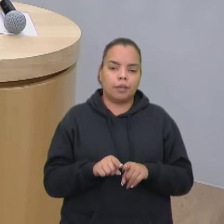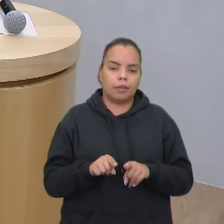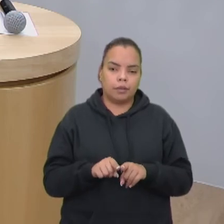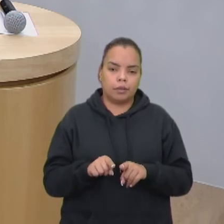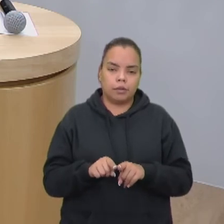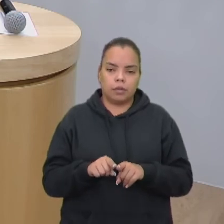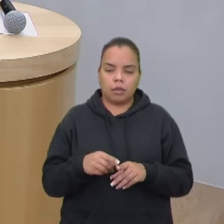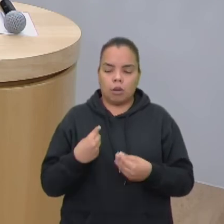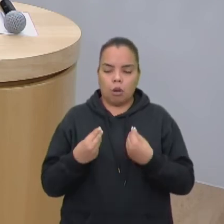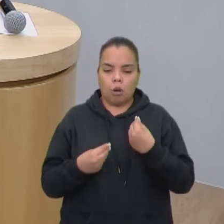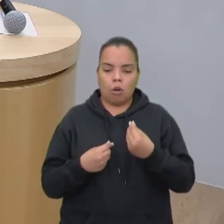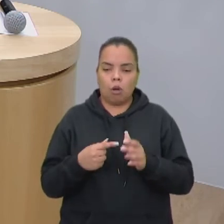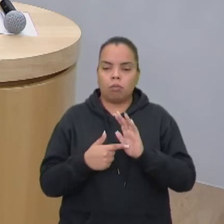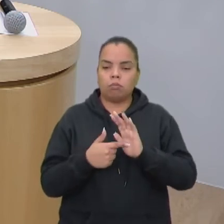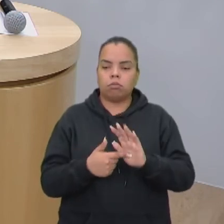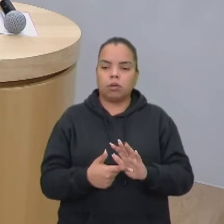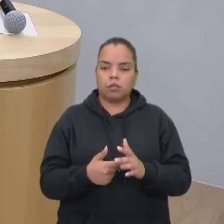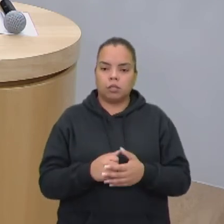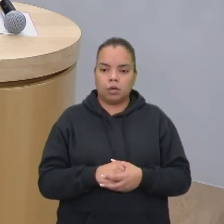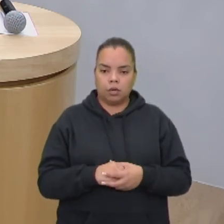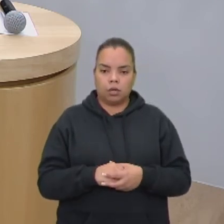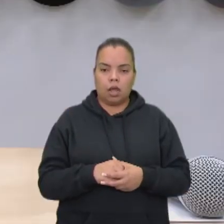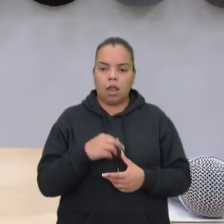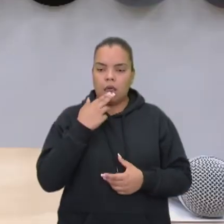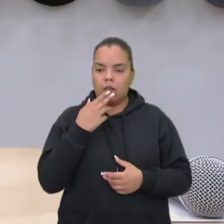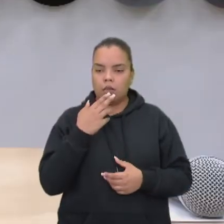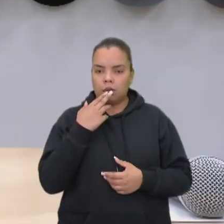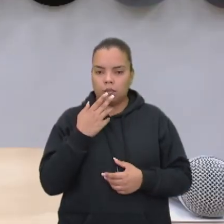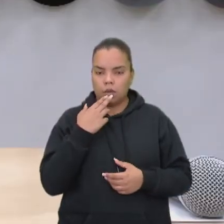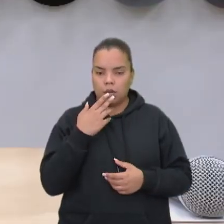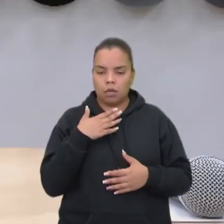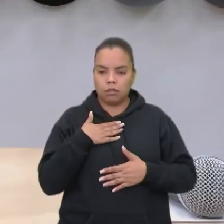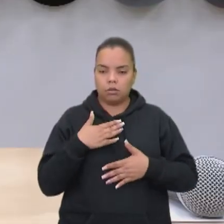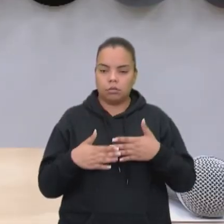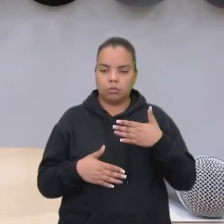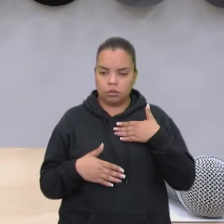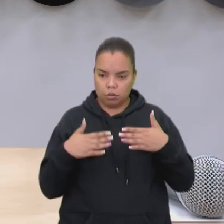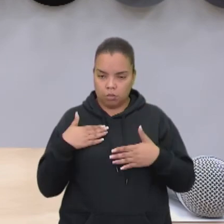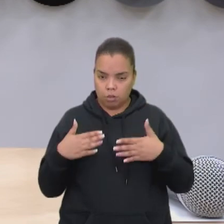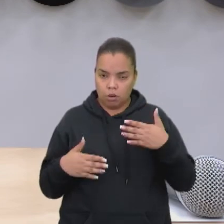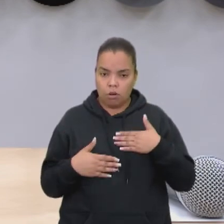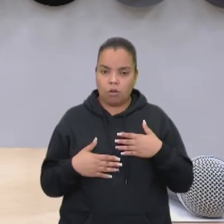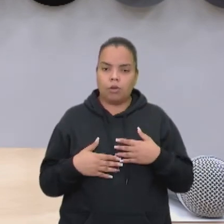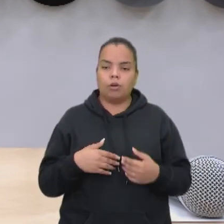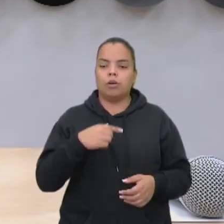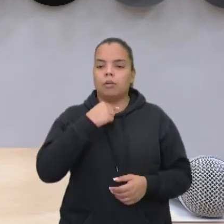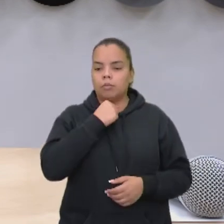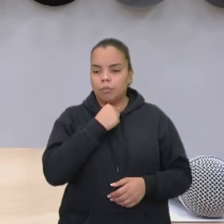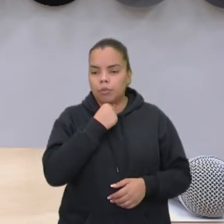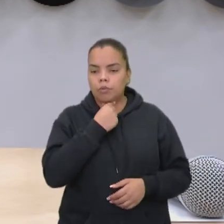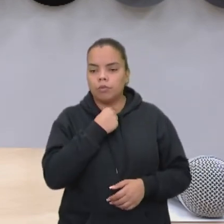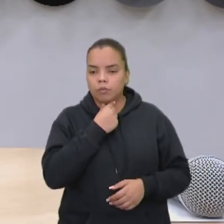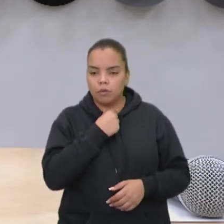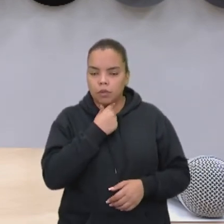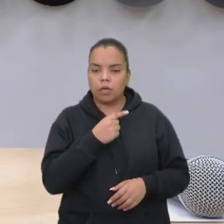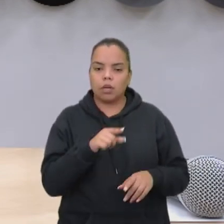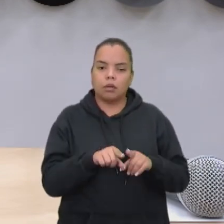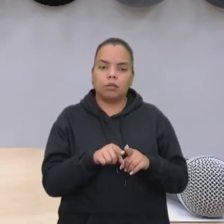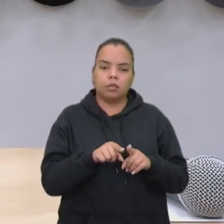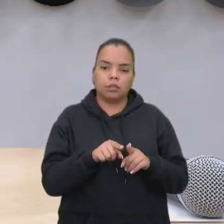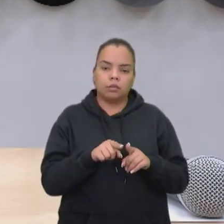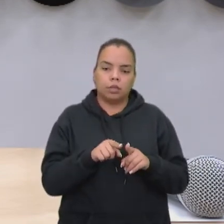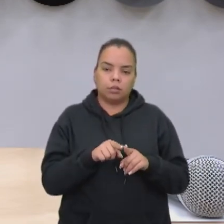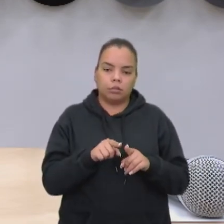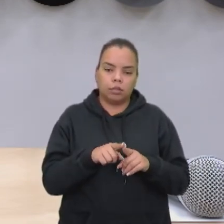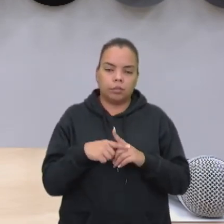sua manifestação, né? A manifestação dessa linguagem aí corporal, vocal, tudo. Ela tem que ser bem